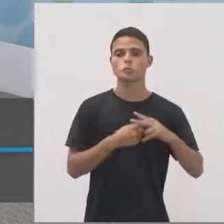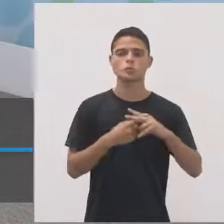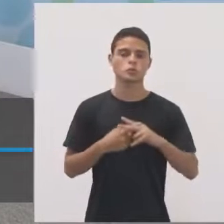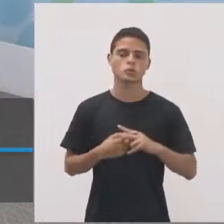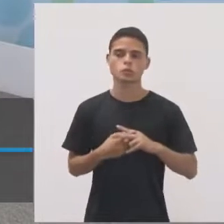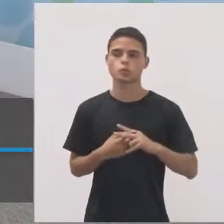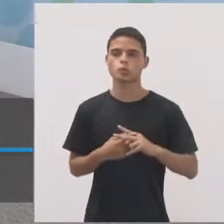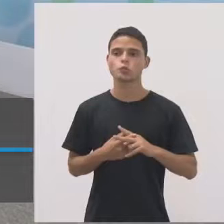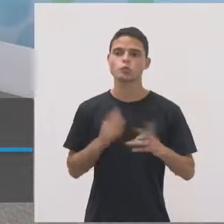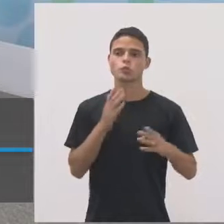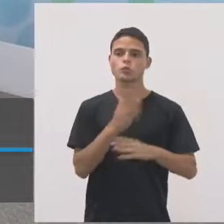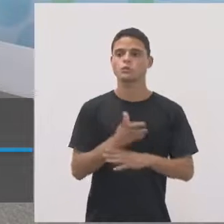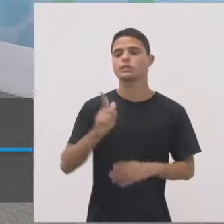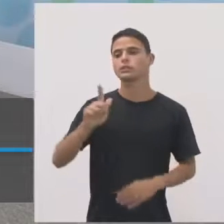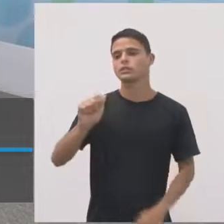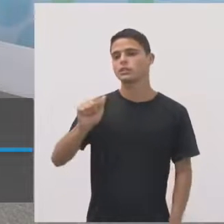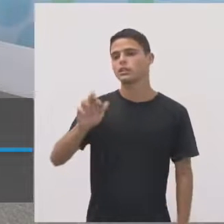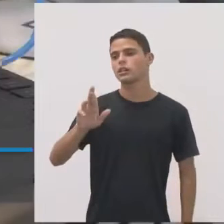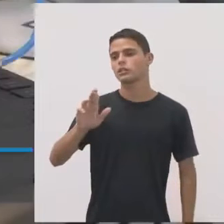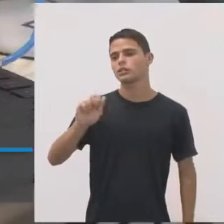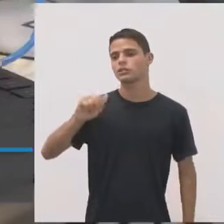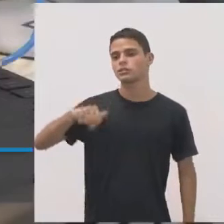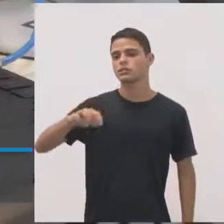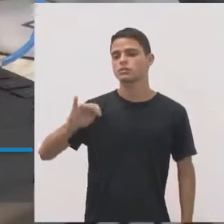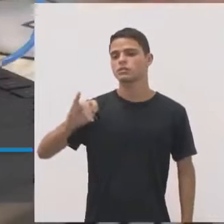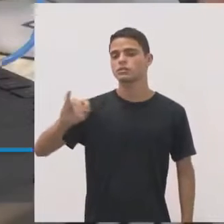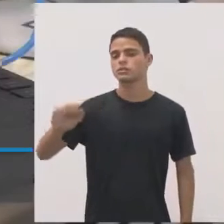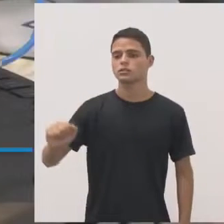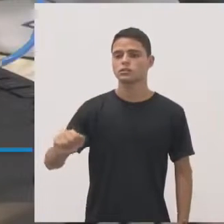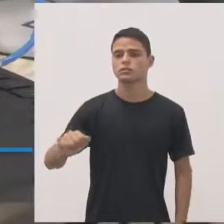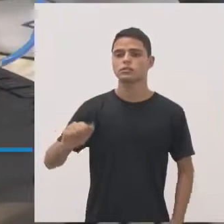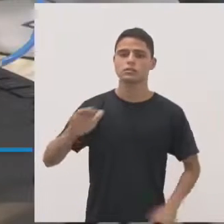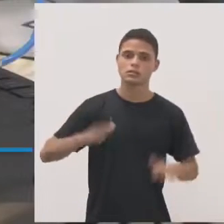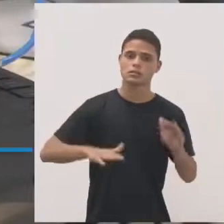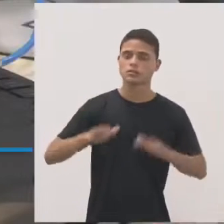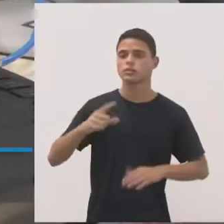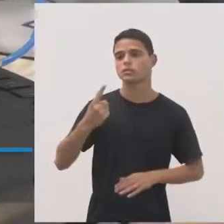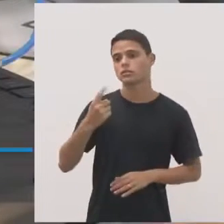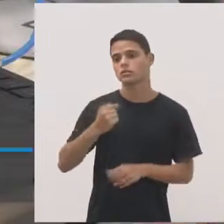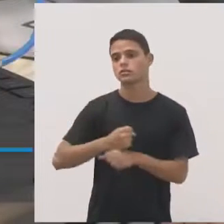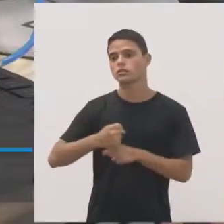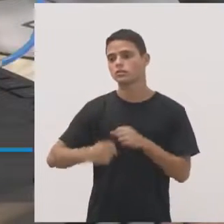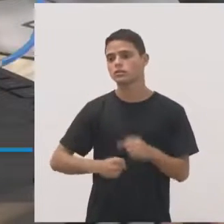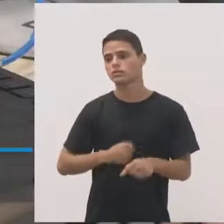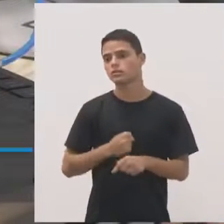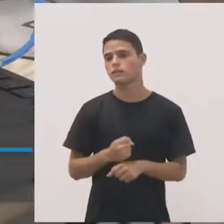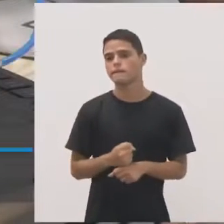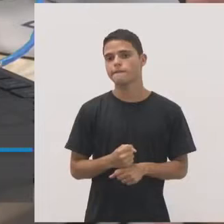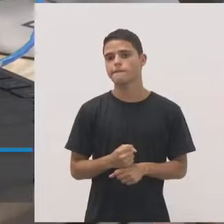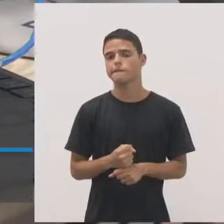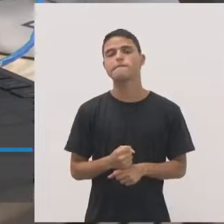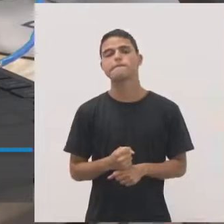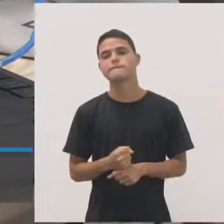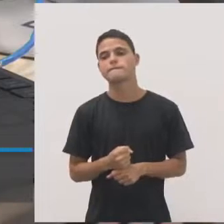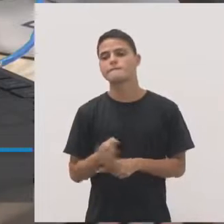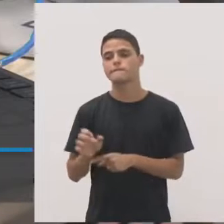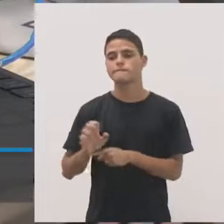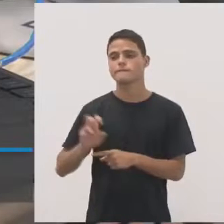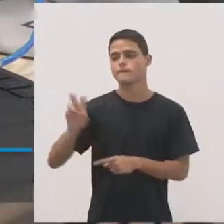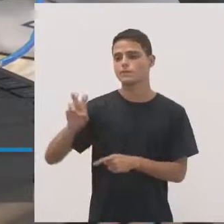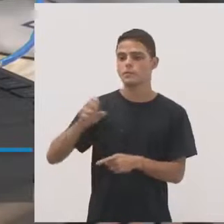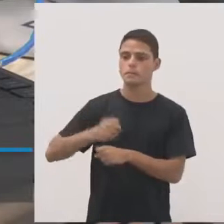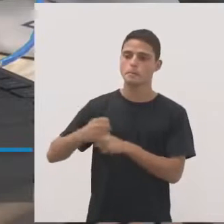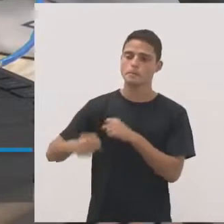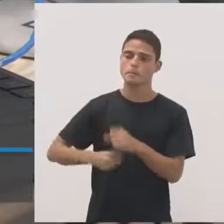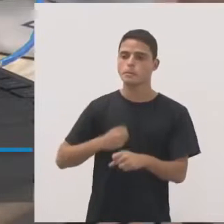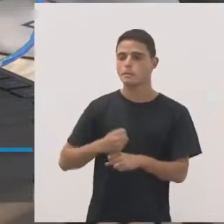funcionando. Aciona a garantia. Mas vai demorar. Mas vale a pena. Você tem, às vezes, na loja é 1 ano de garantia, né? Com a compra que o Estado fez, são 5